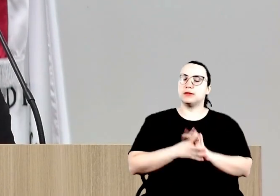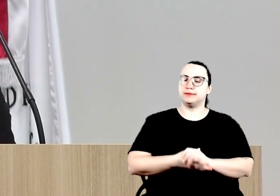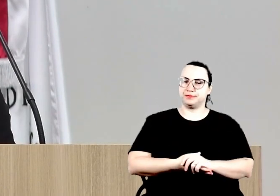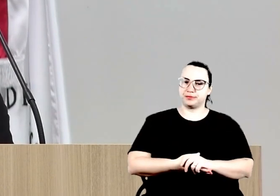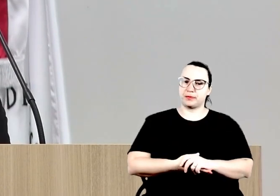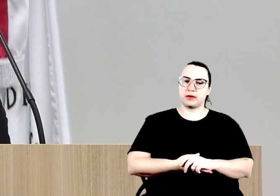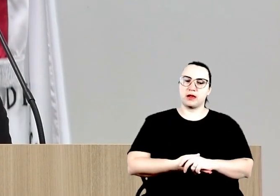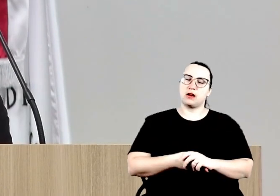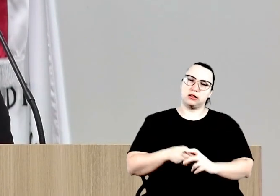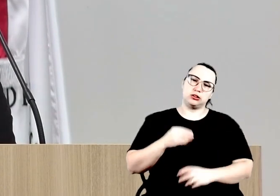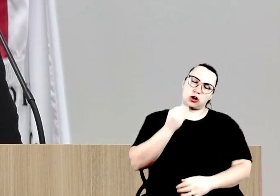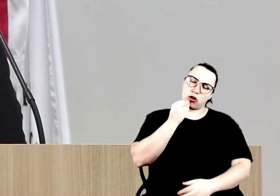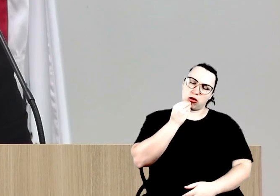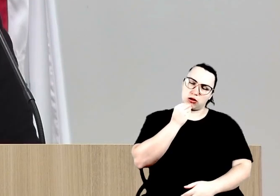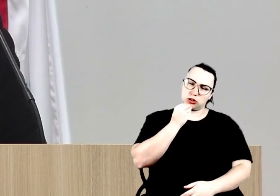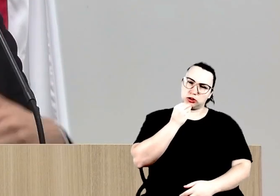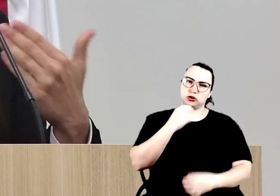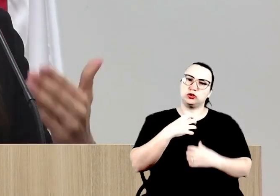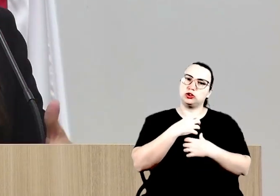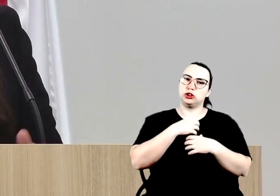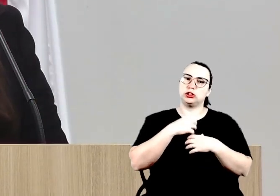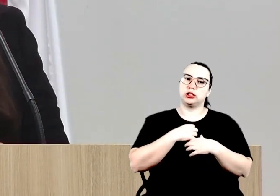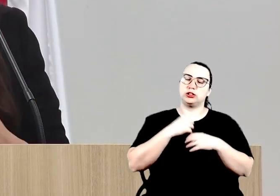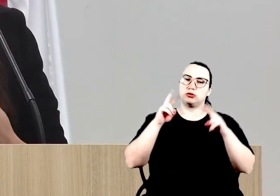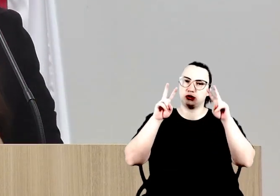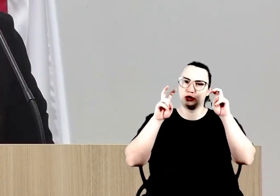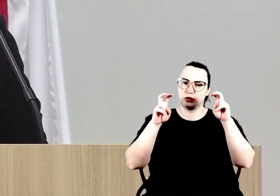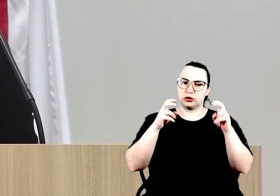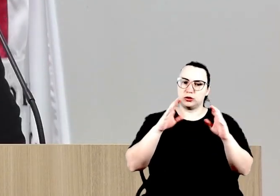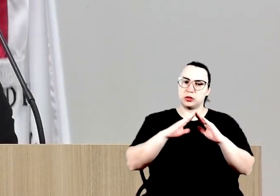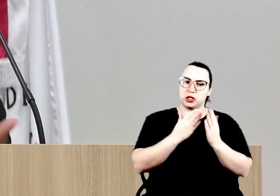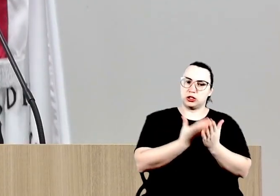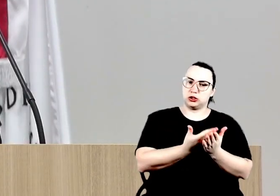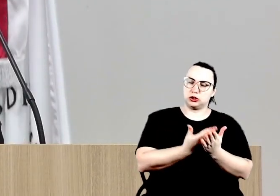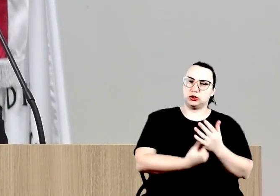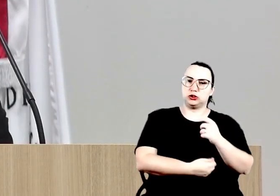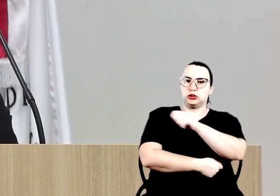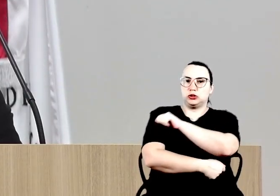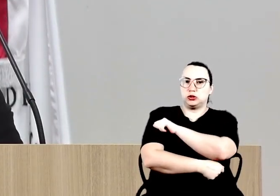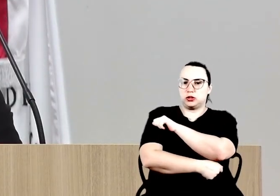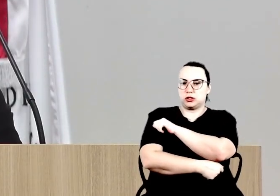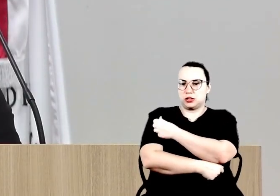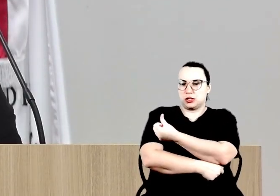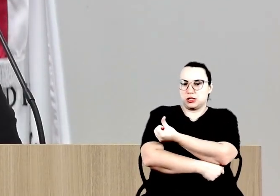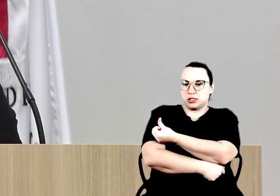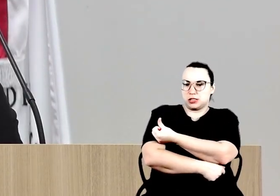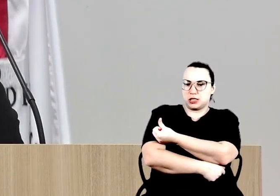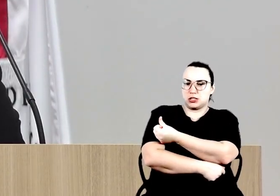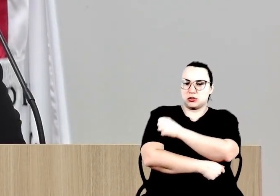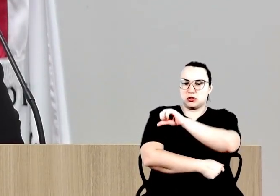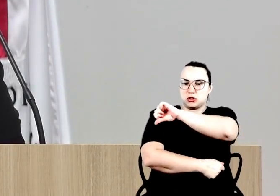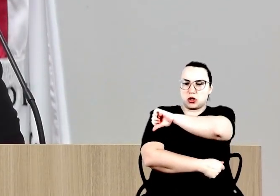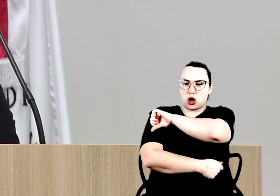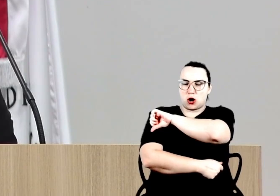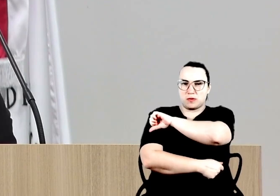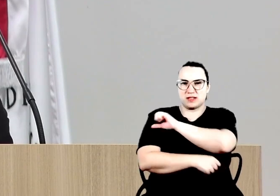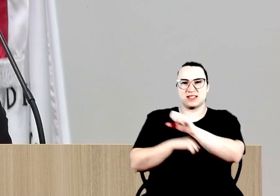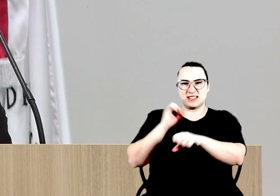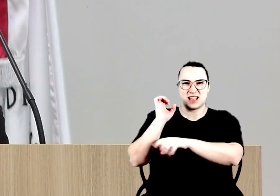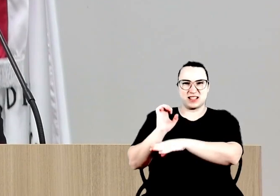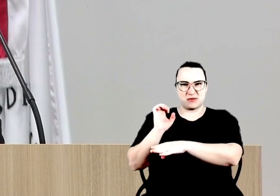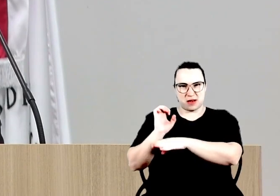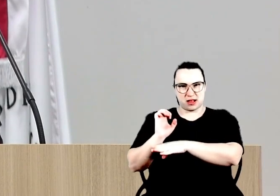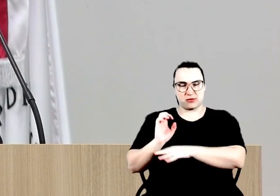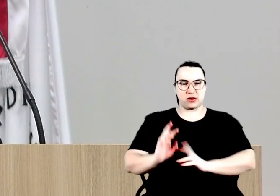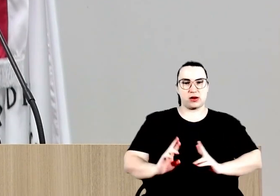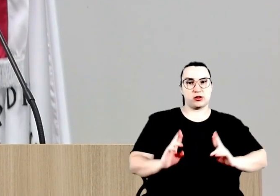forma como a gente trabalha o assunto numa escola para os alunos de 6º e 9º anos da rede estadual, ela é diferente